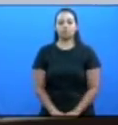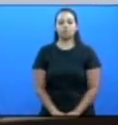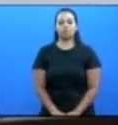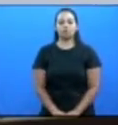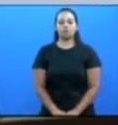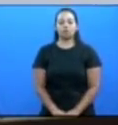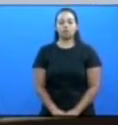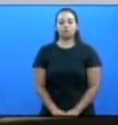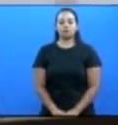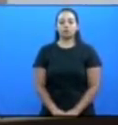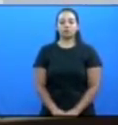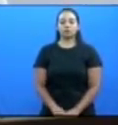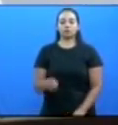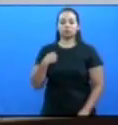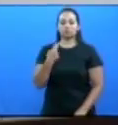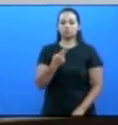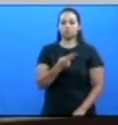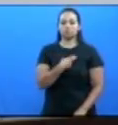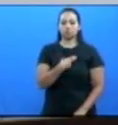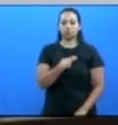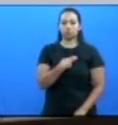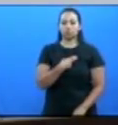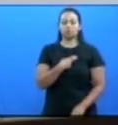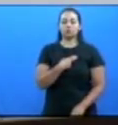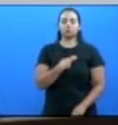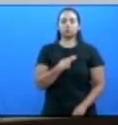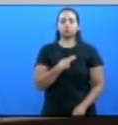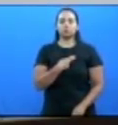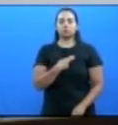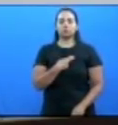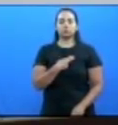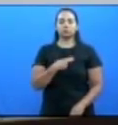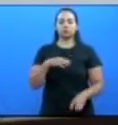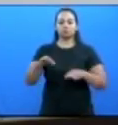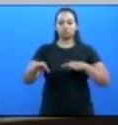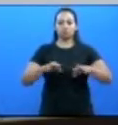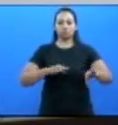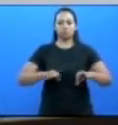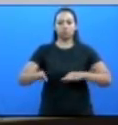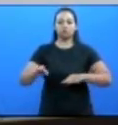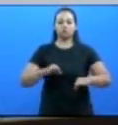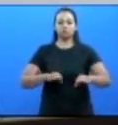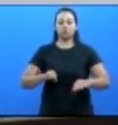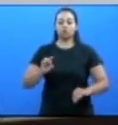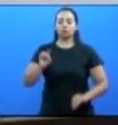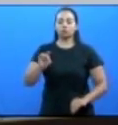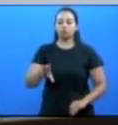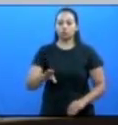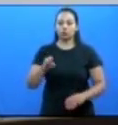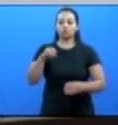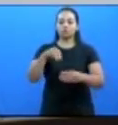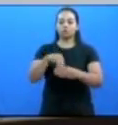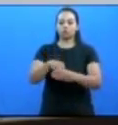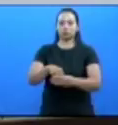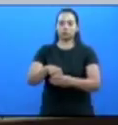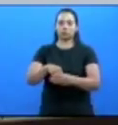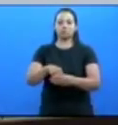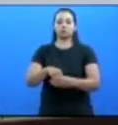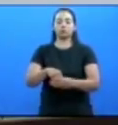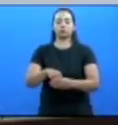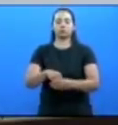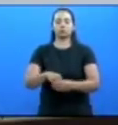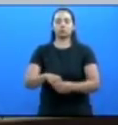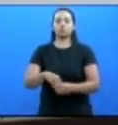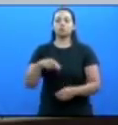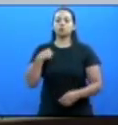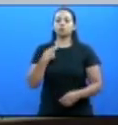Portanto, nós vamos encaminhar, trata-se de projeto que exige apenas votação simbólica, e nós